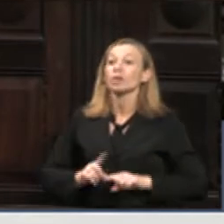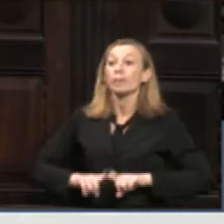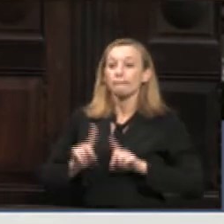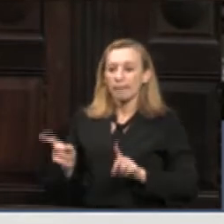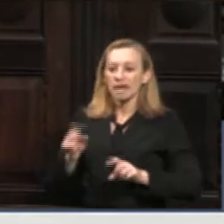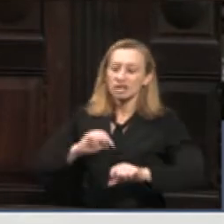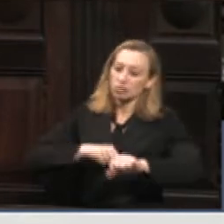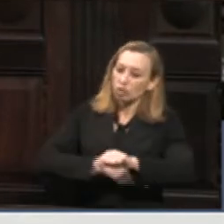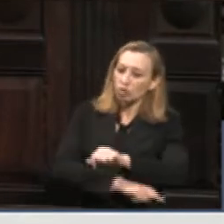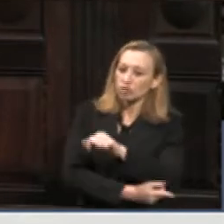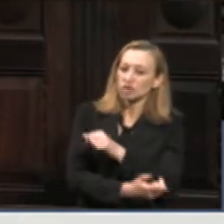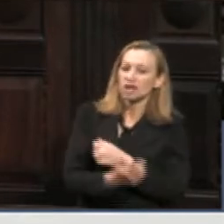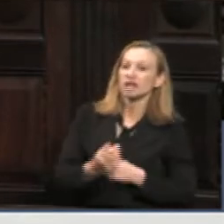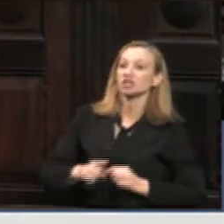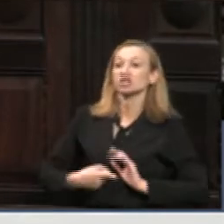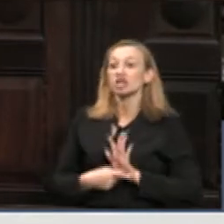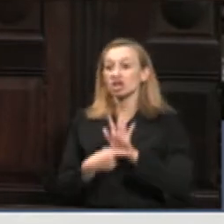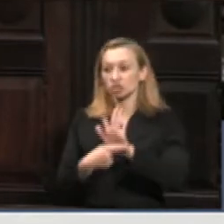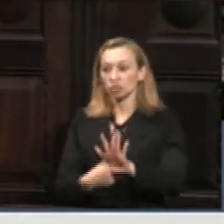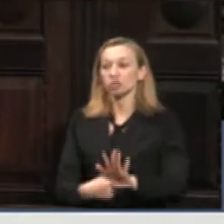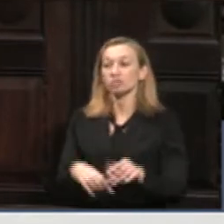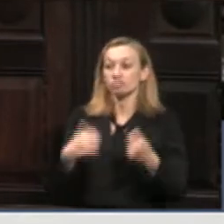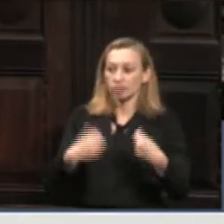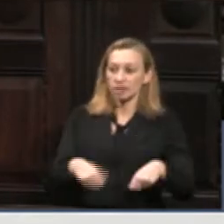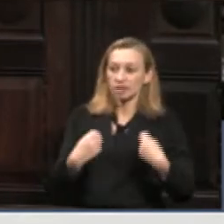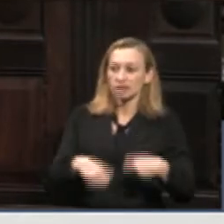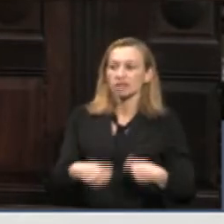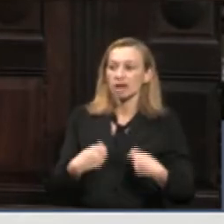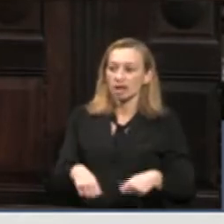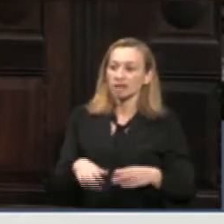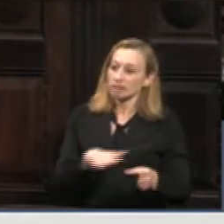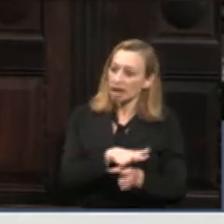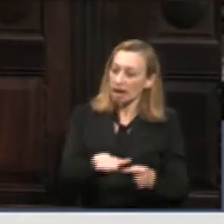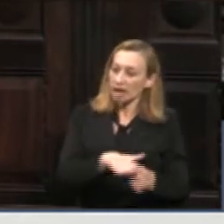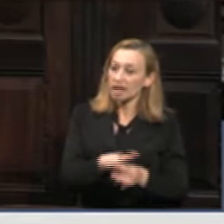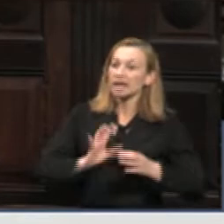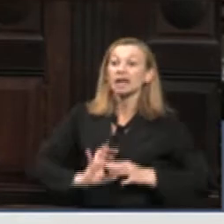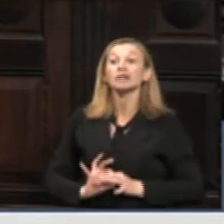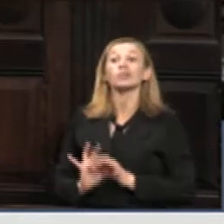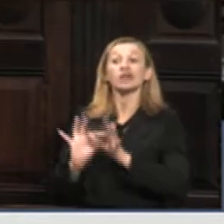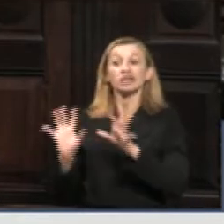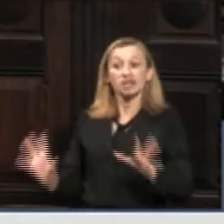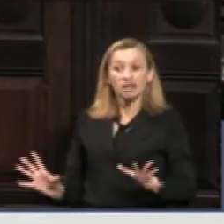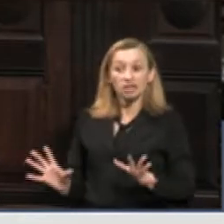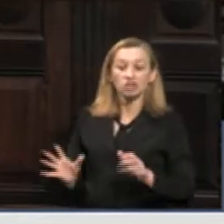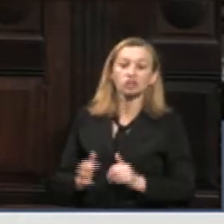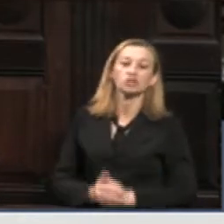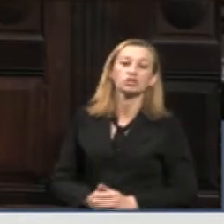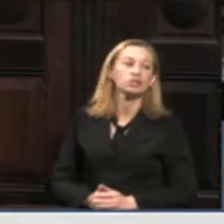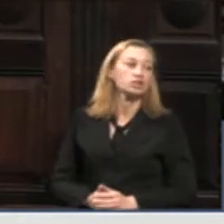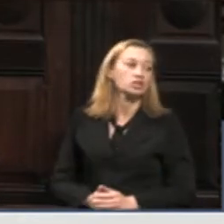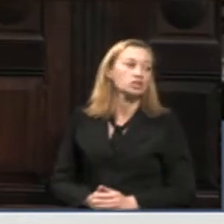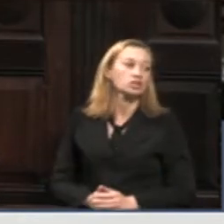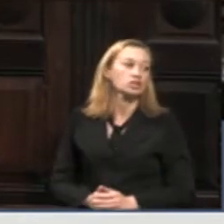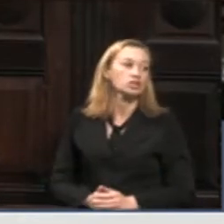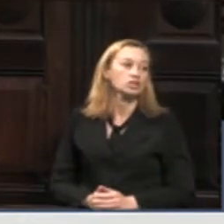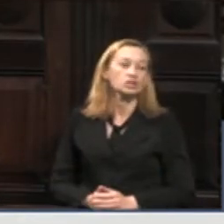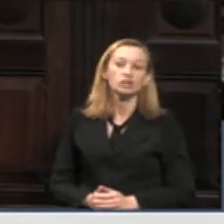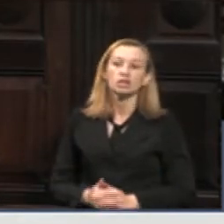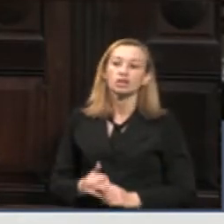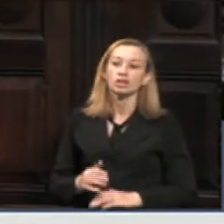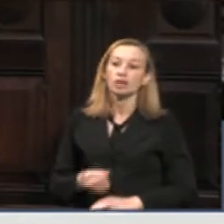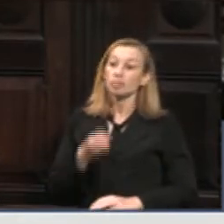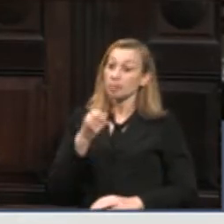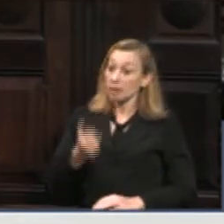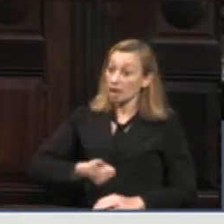os investimentos necessários, e que a liberdade, que é o dom mais